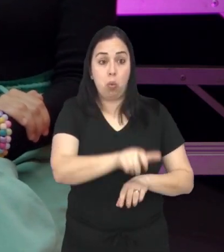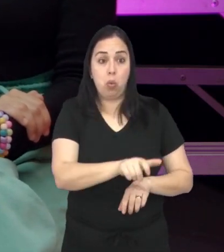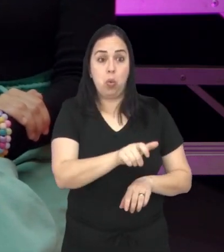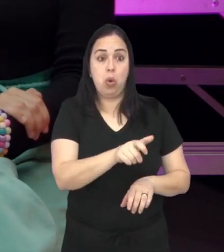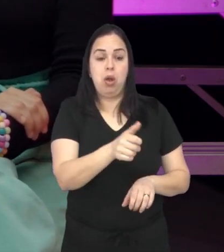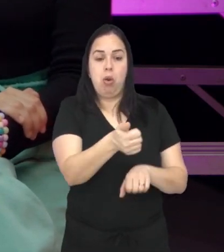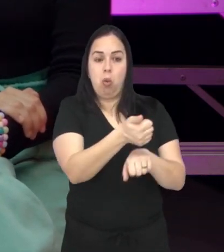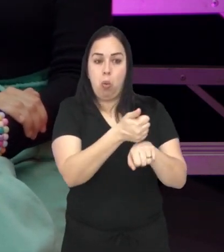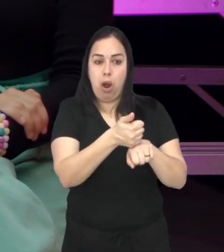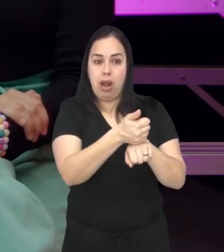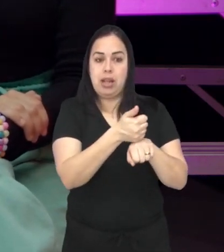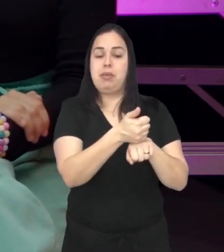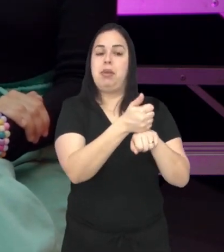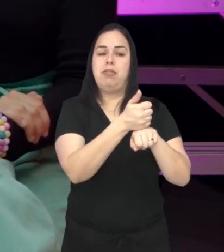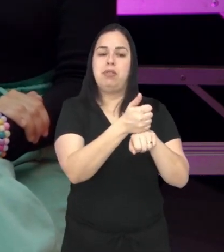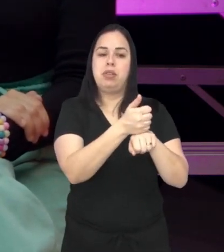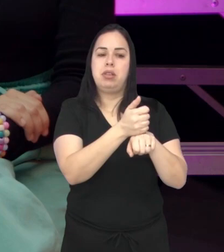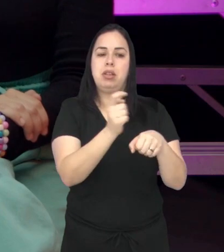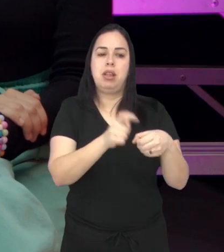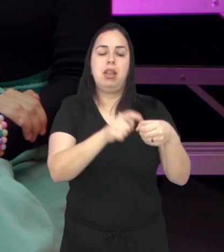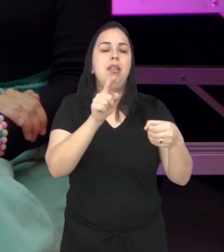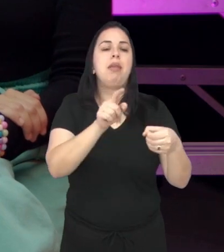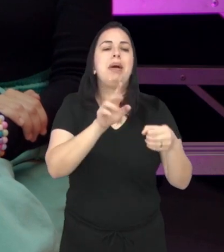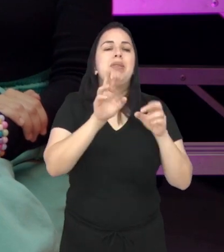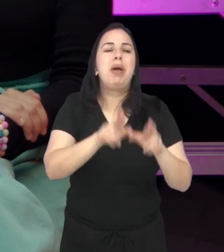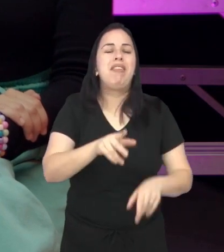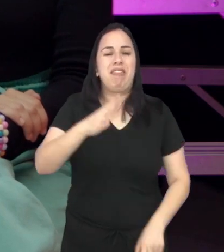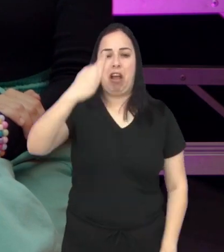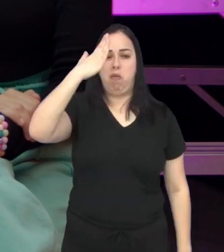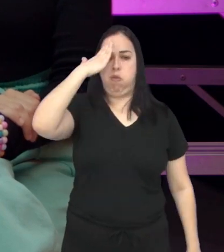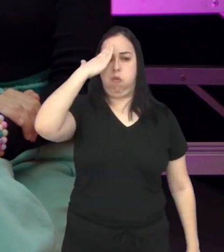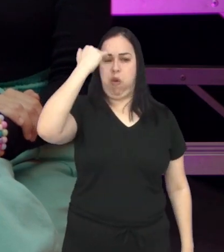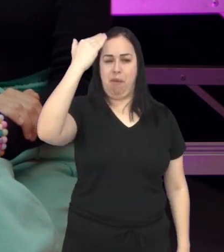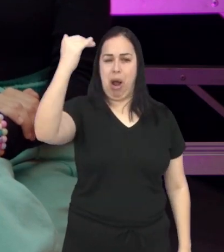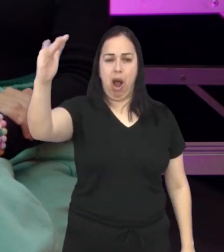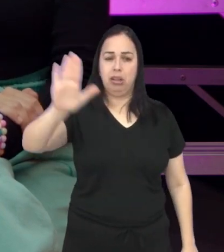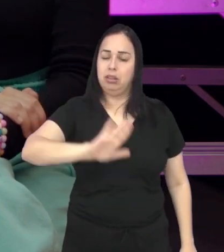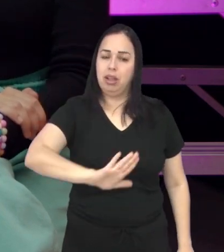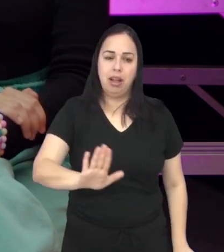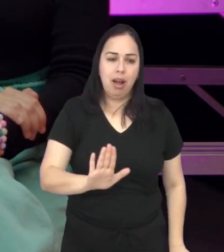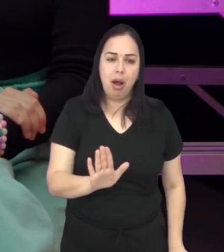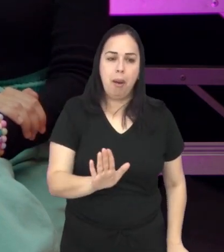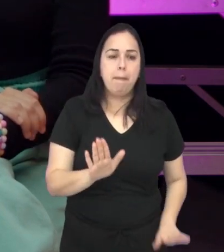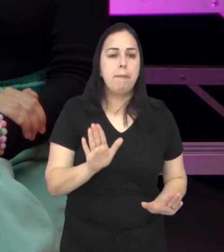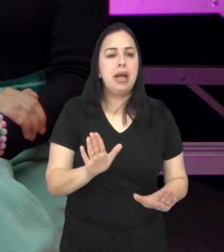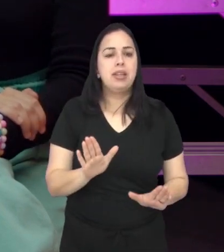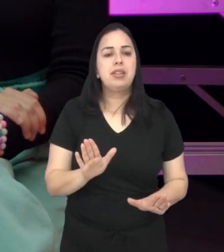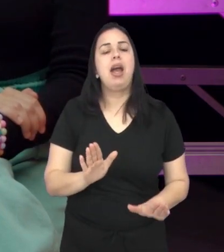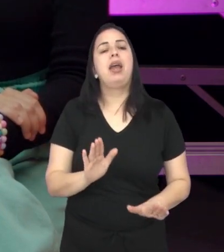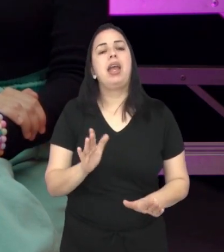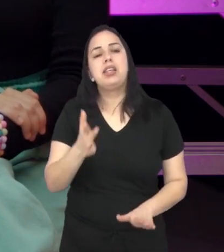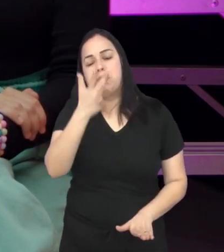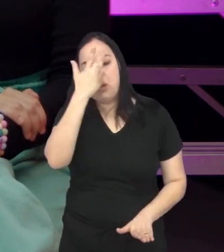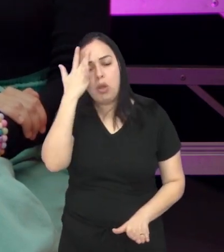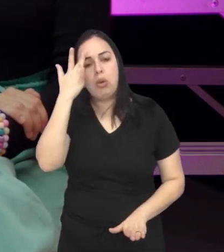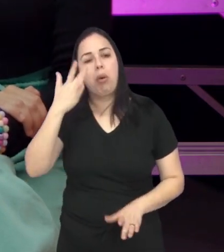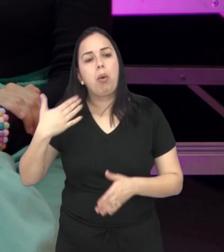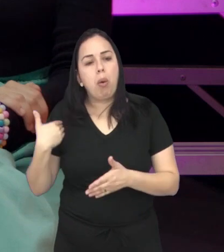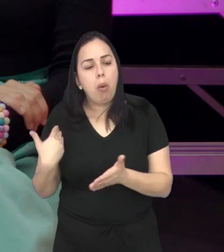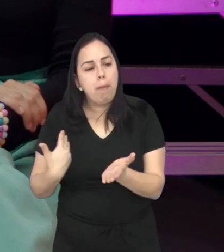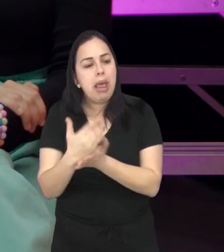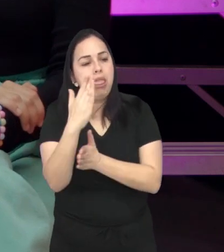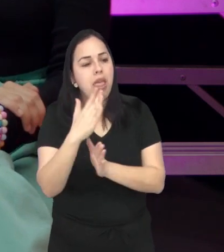sem aquele pensamento de emplacar sucesso, mas de fidelizar um grupo ali, né, que